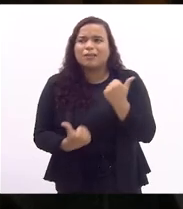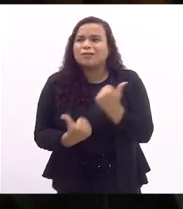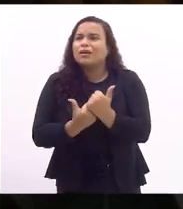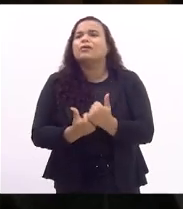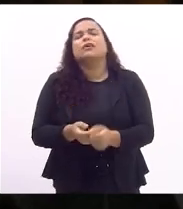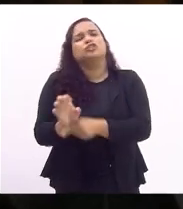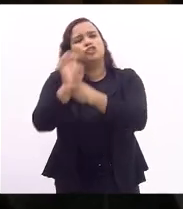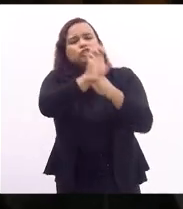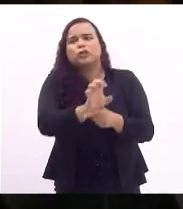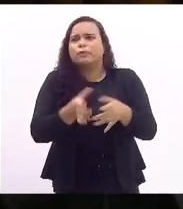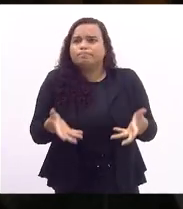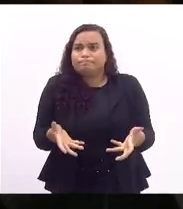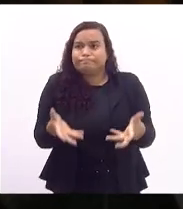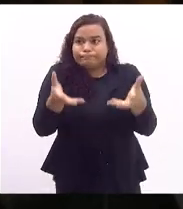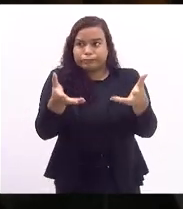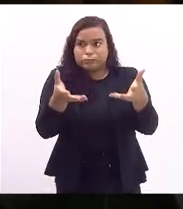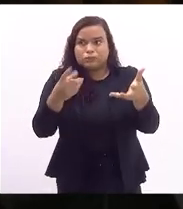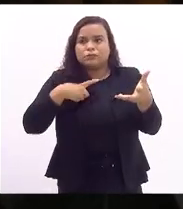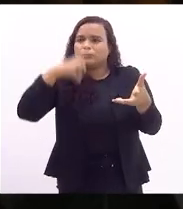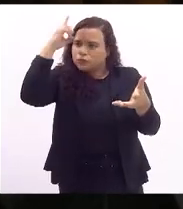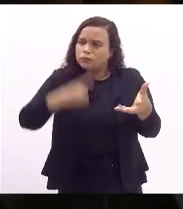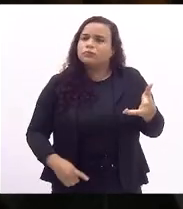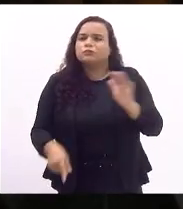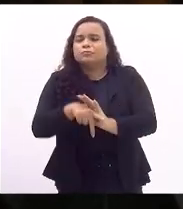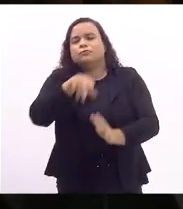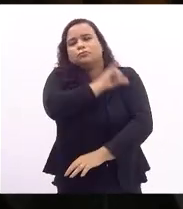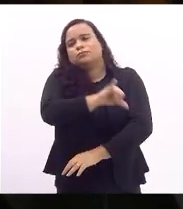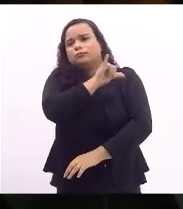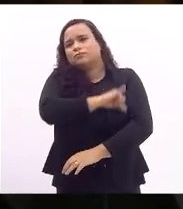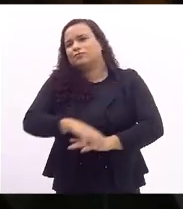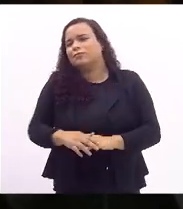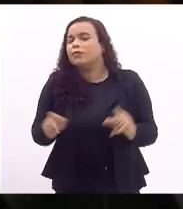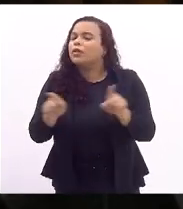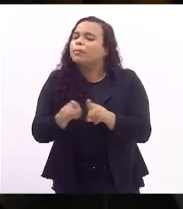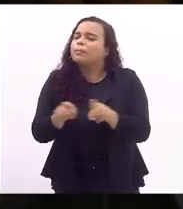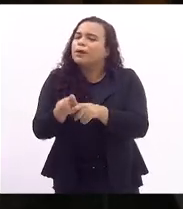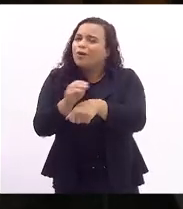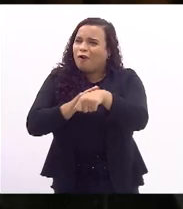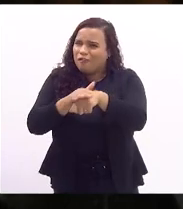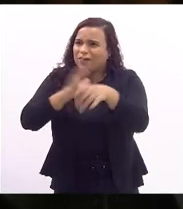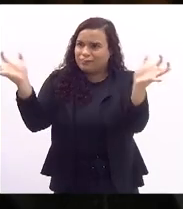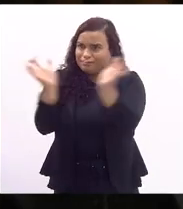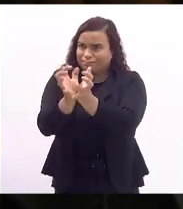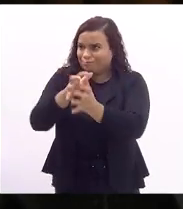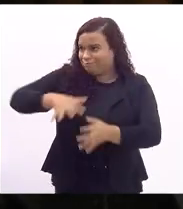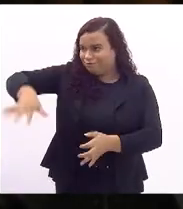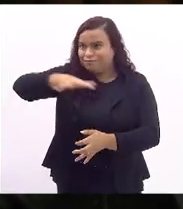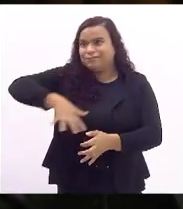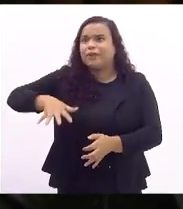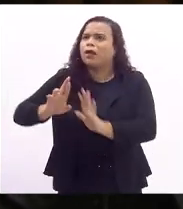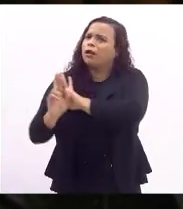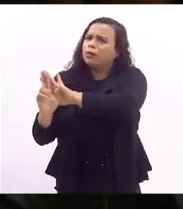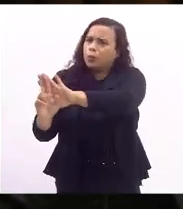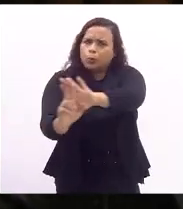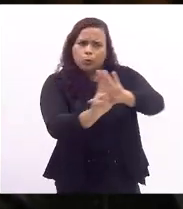estado no patamar que é nosso por direito e conversando com essa classe muito representativa